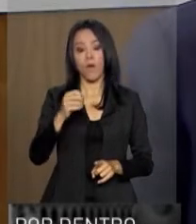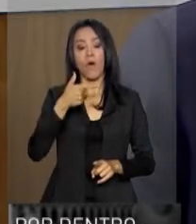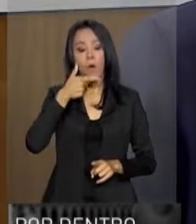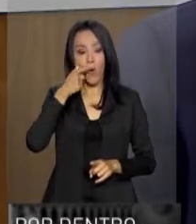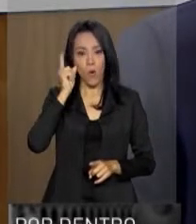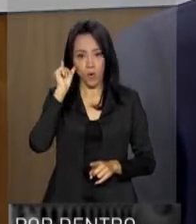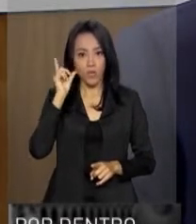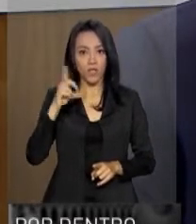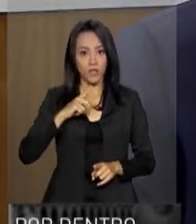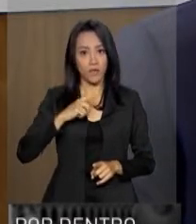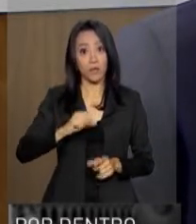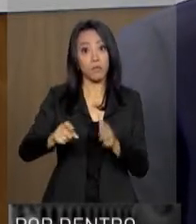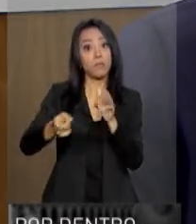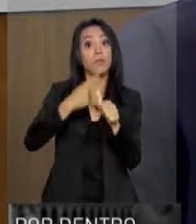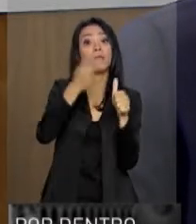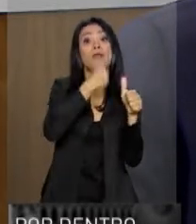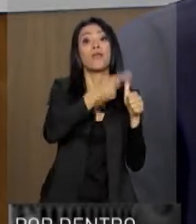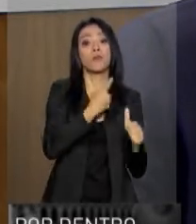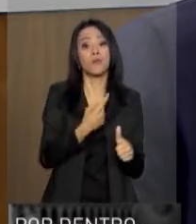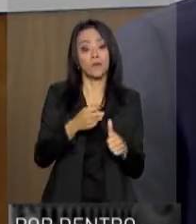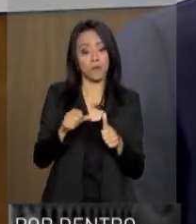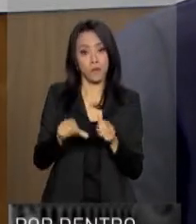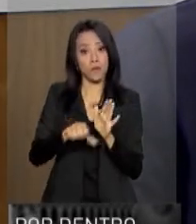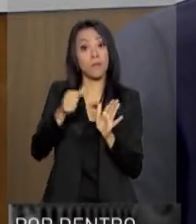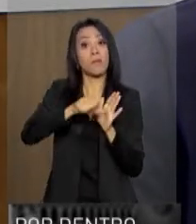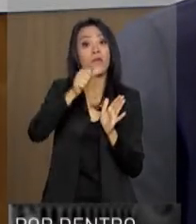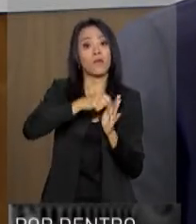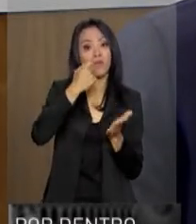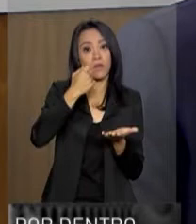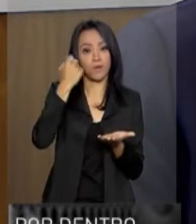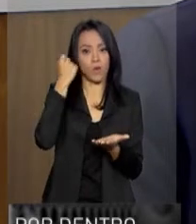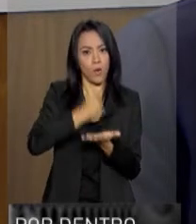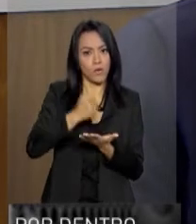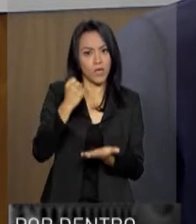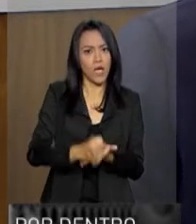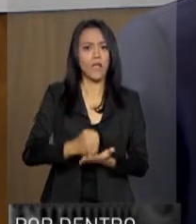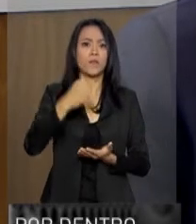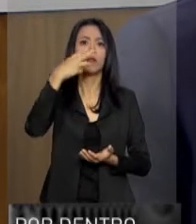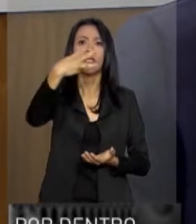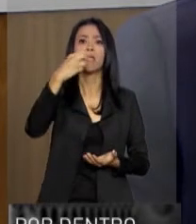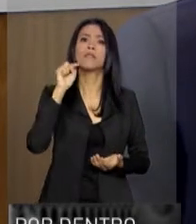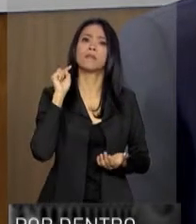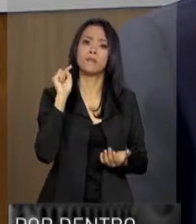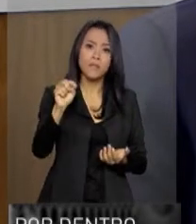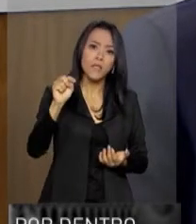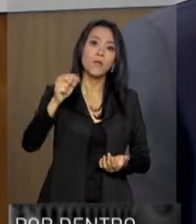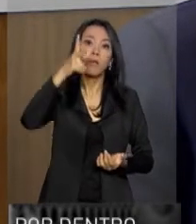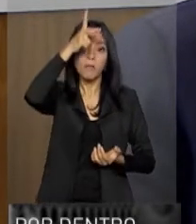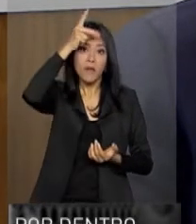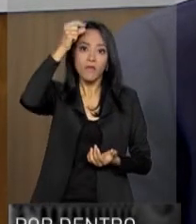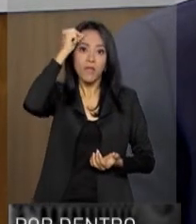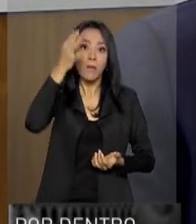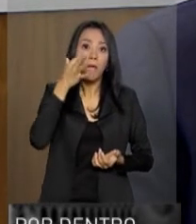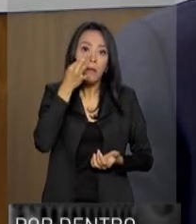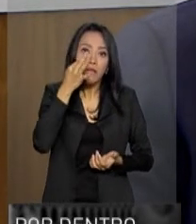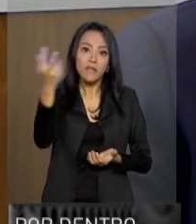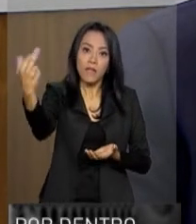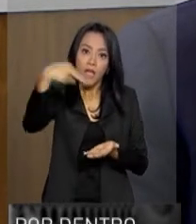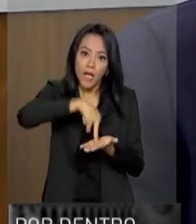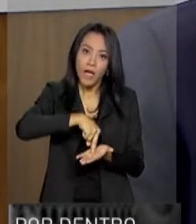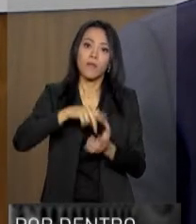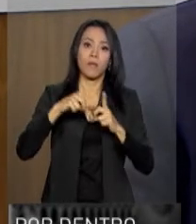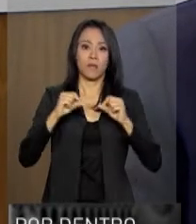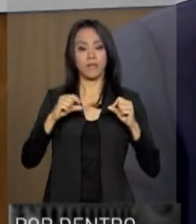assinatura dos primeiros contratos 3 mil contratos 3 mil prefeituras prefeitos estiveram pessoalmente aqui numa solenidade